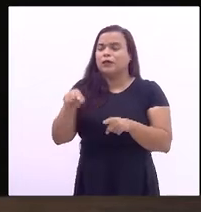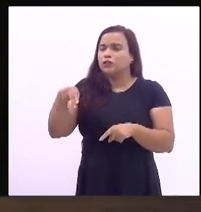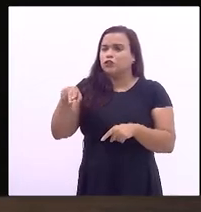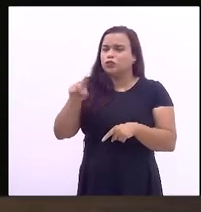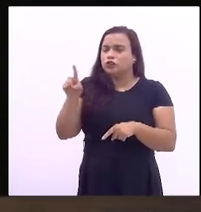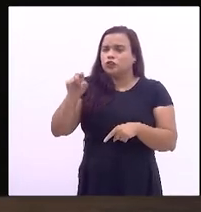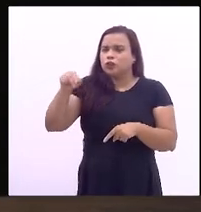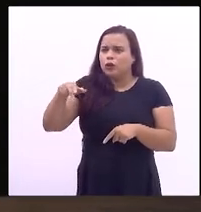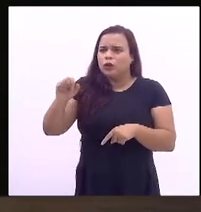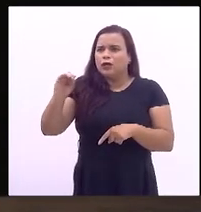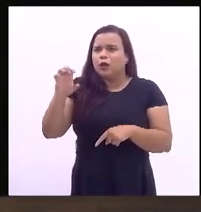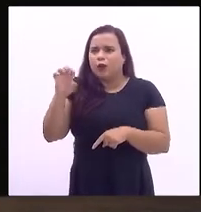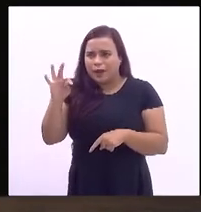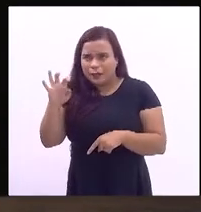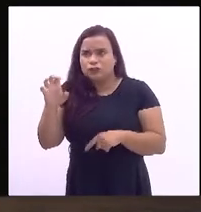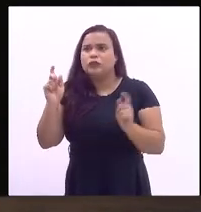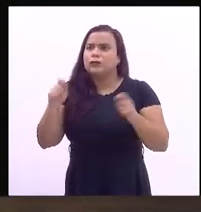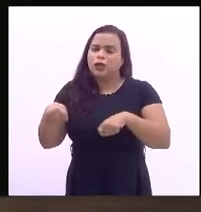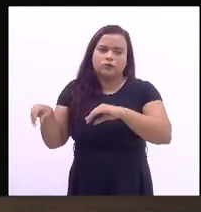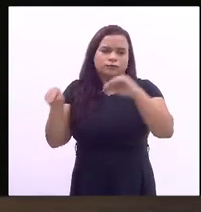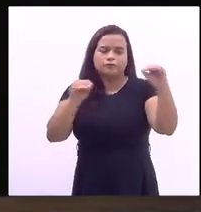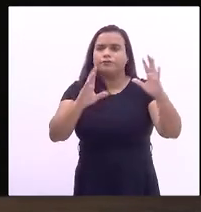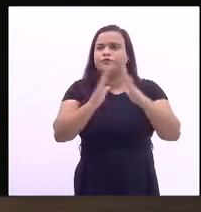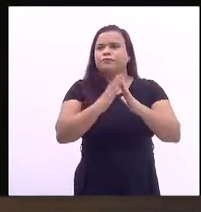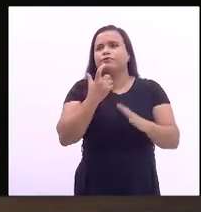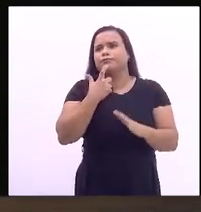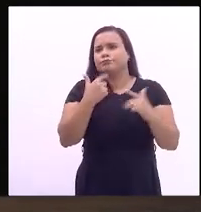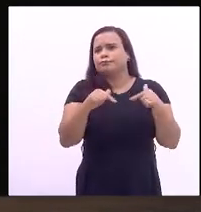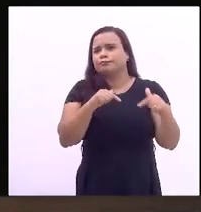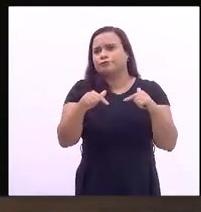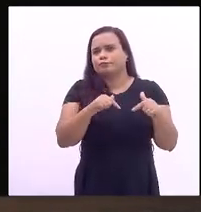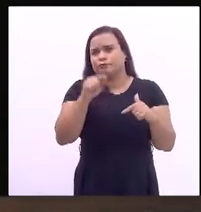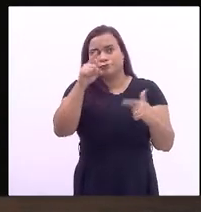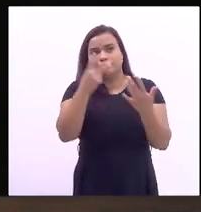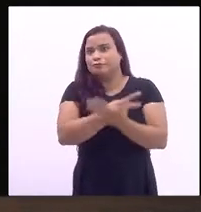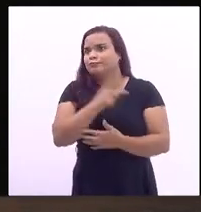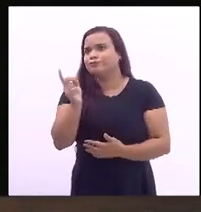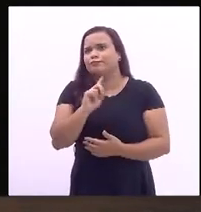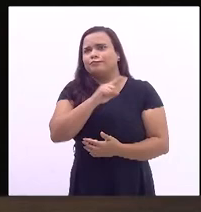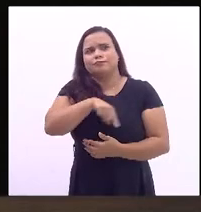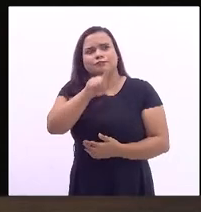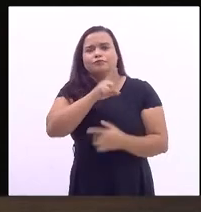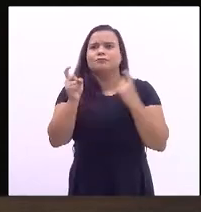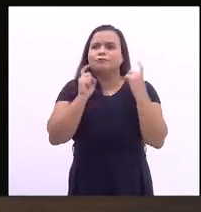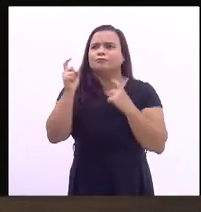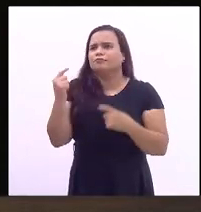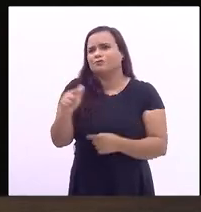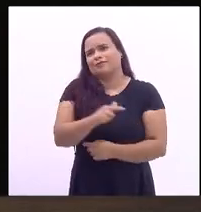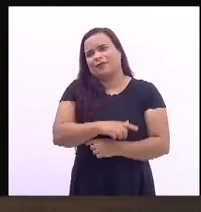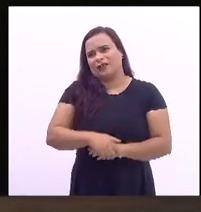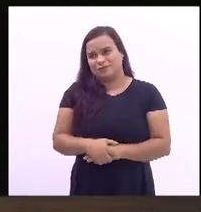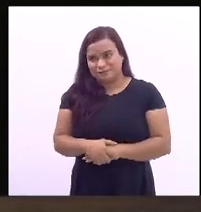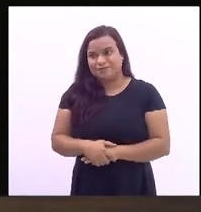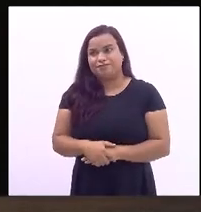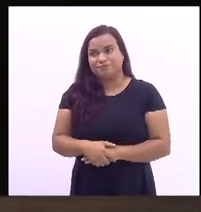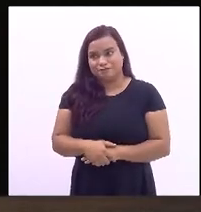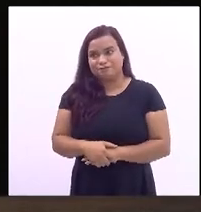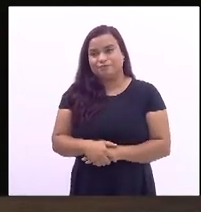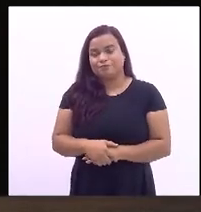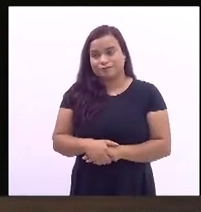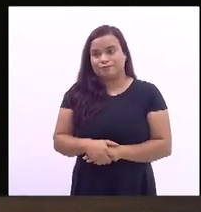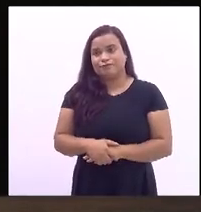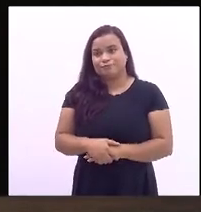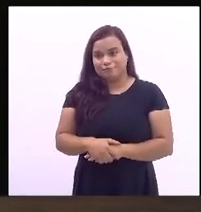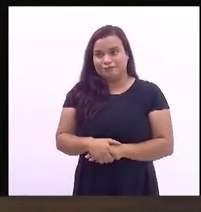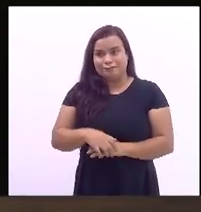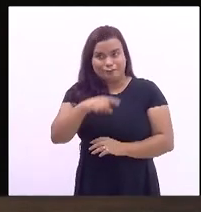morar mais perto do seu trabalho mas não acontece então juntam preocupado aqui Deputado Ademar com ele e